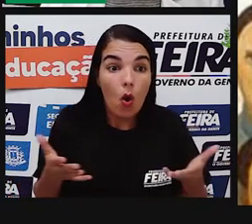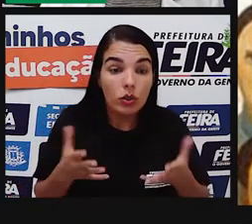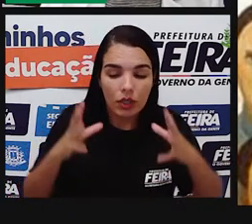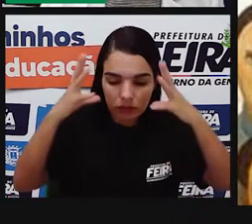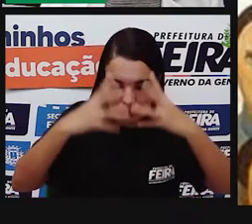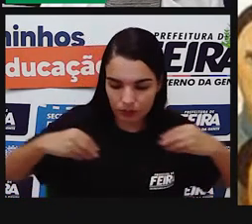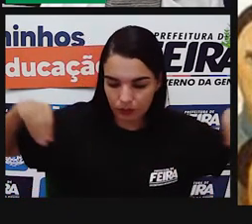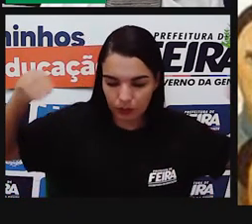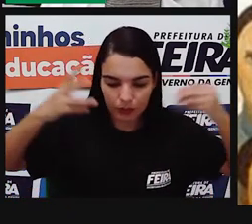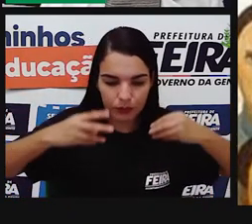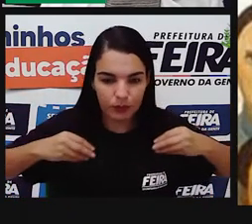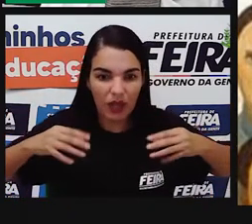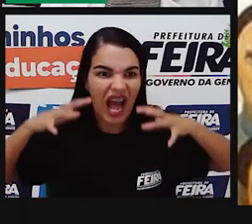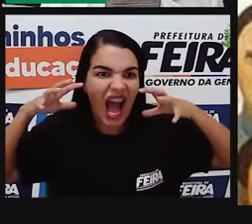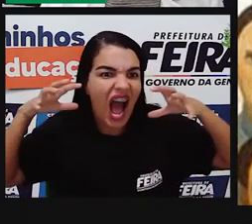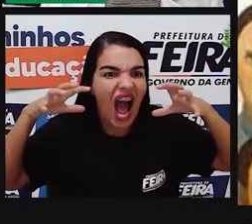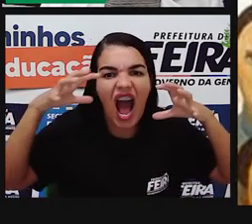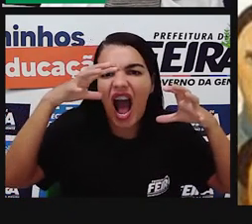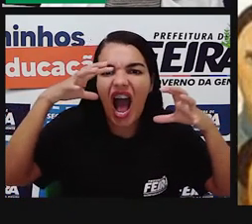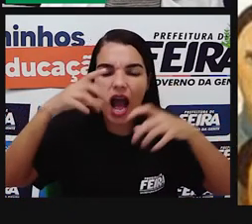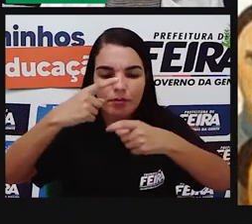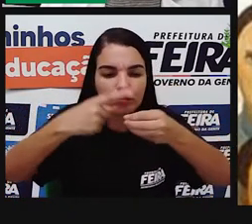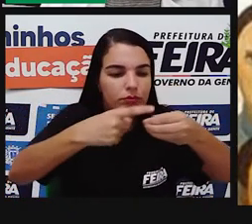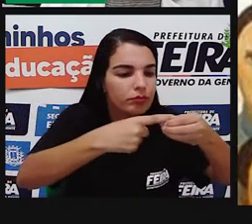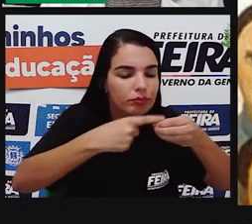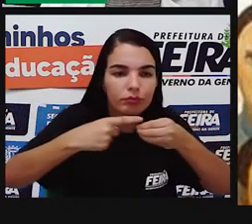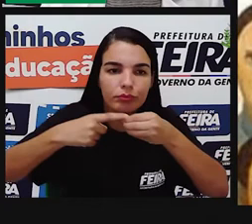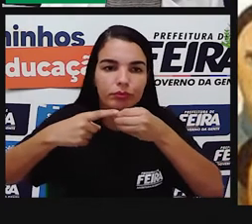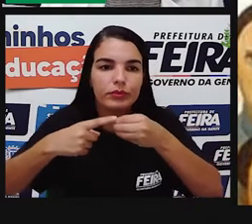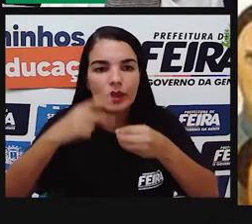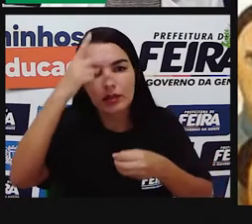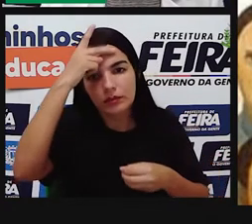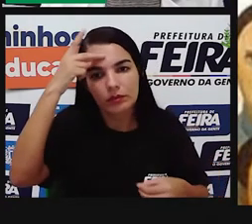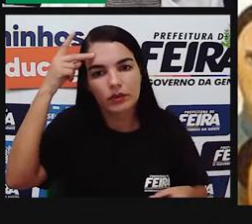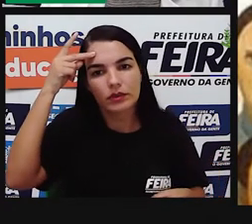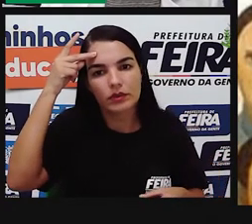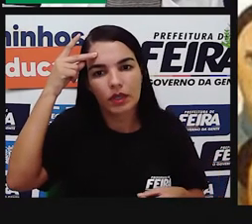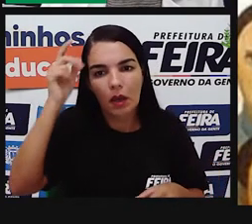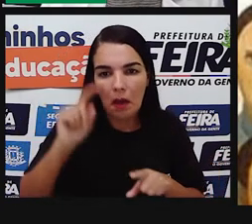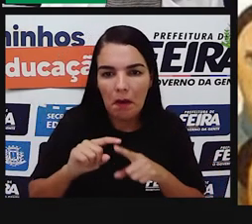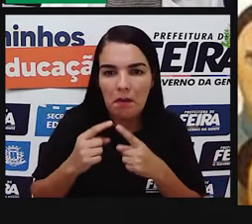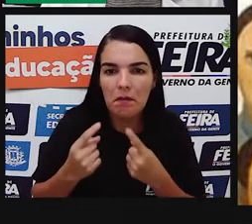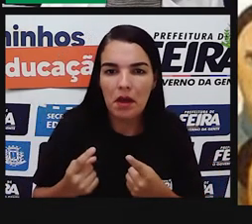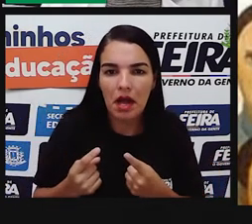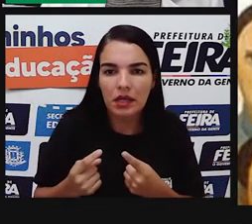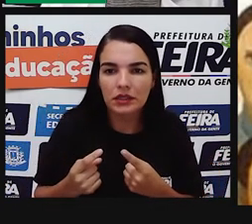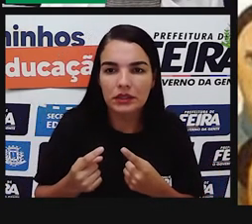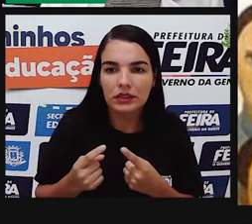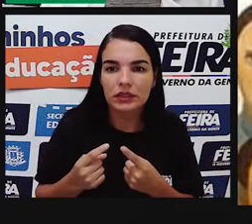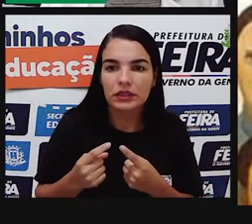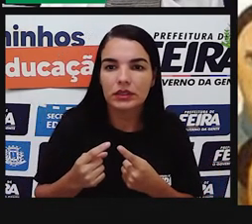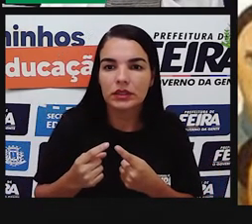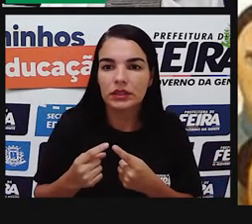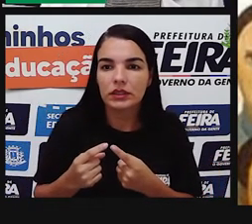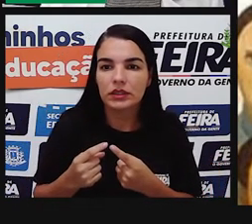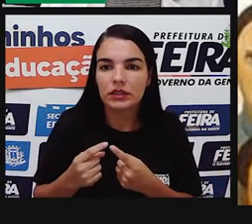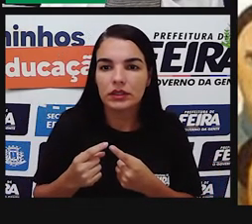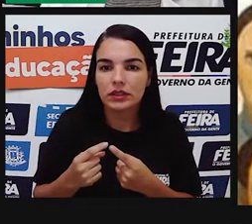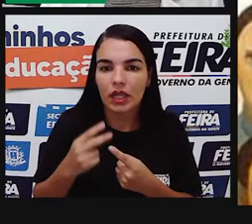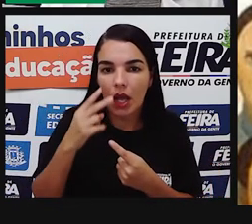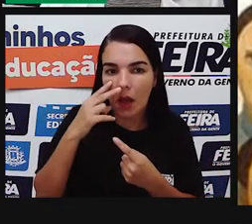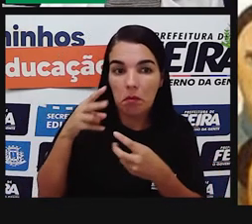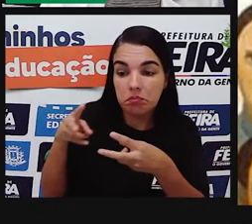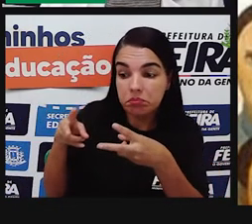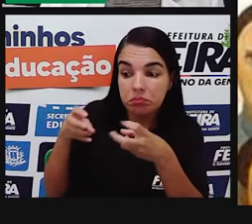sertão assombrando as pessoas. O cordelista, o poeta, o menestrel do sertão, olha de que